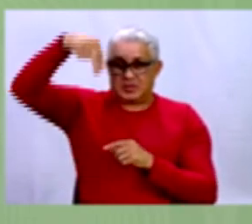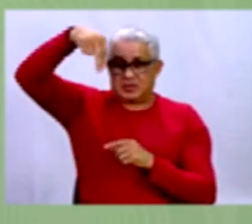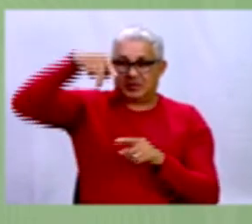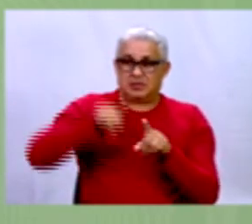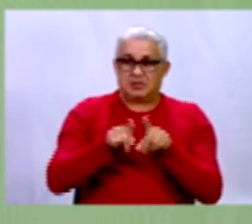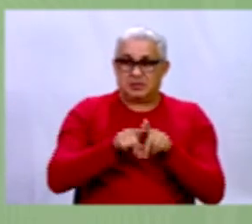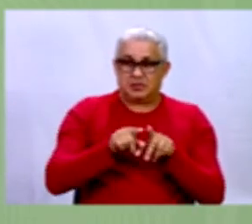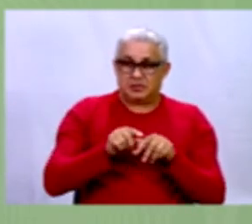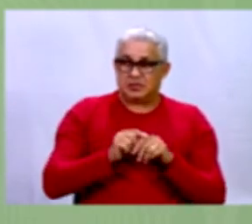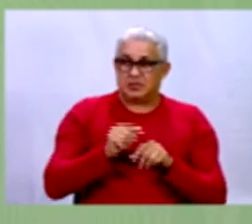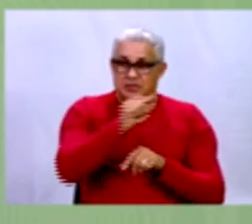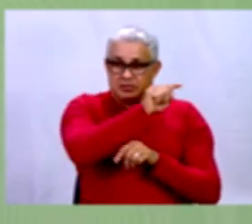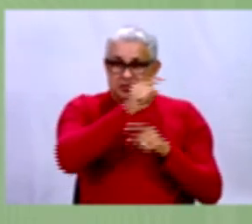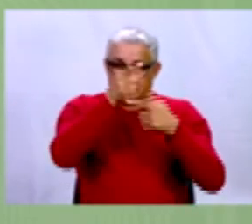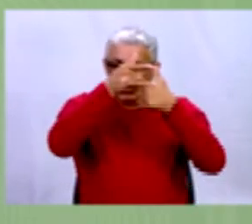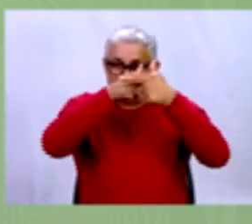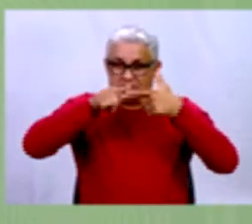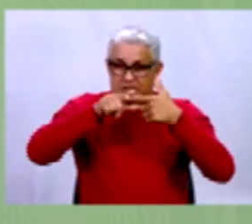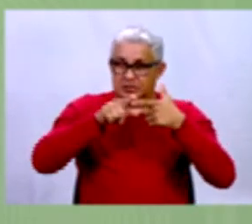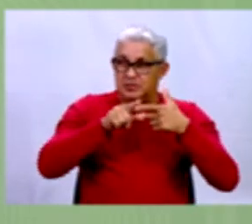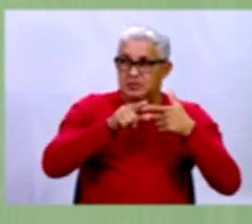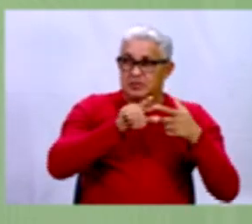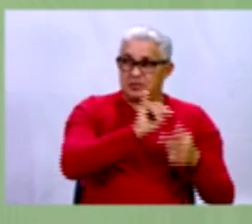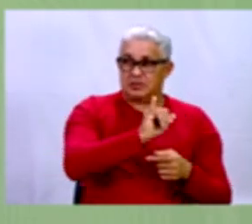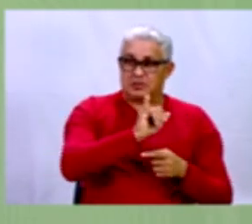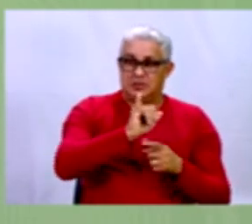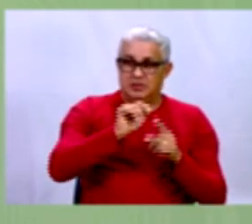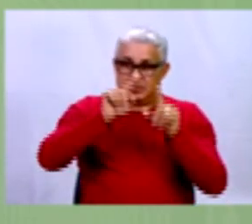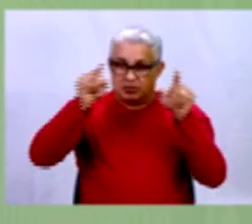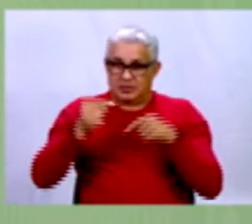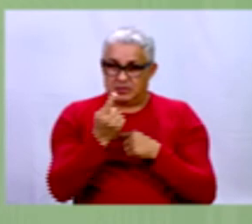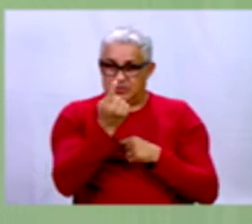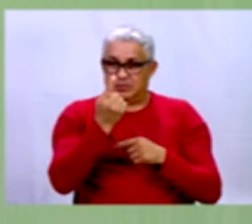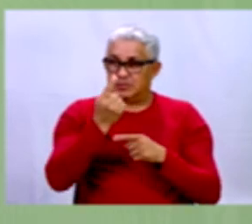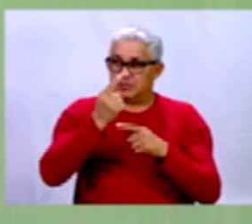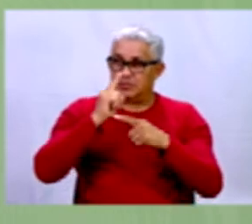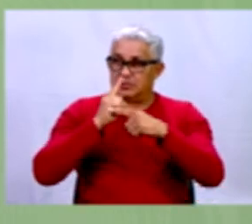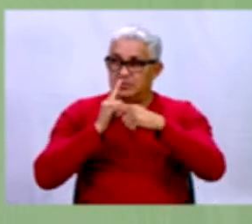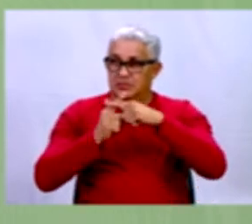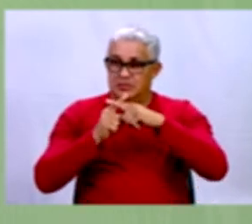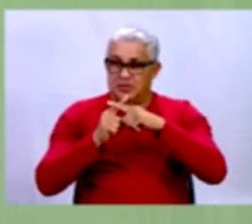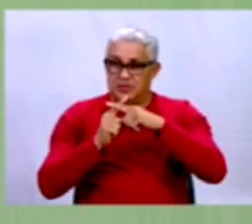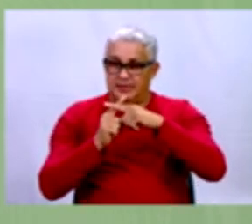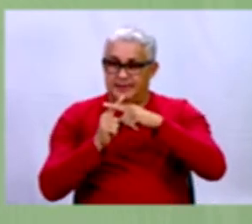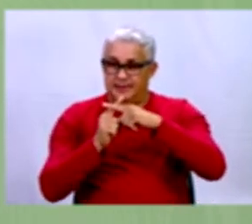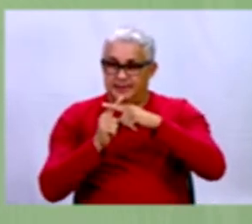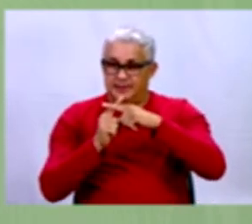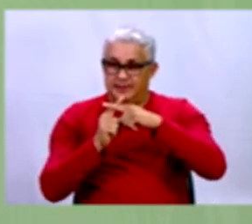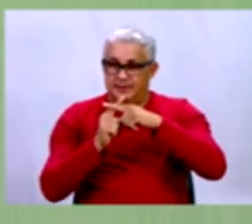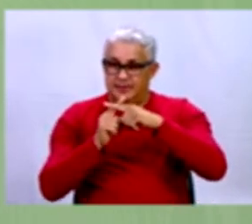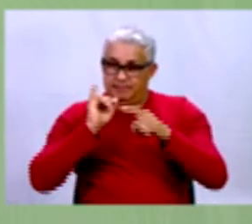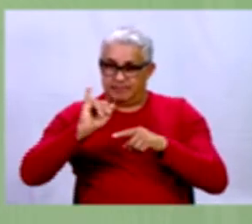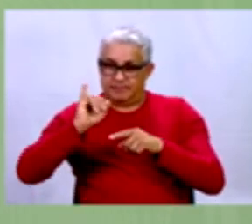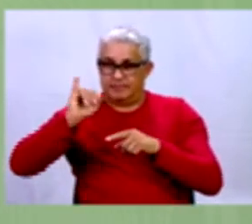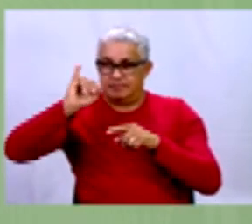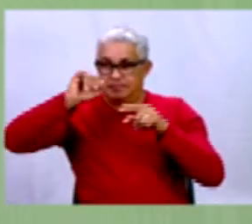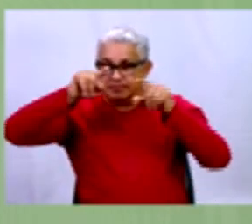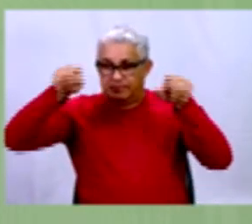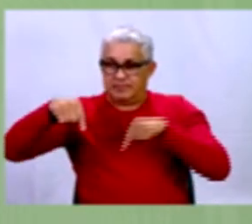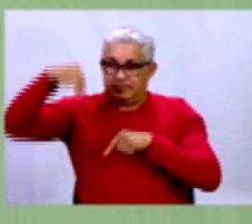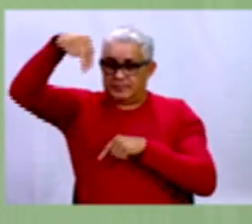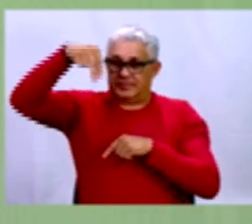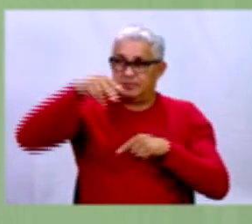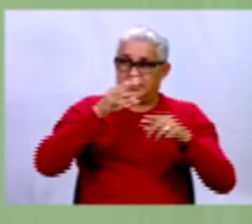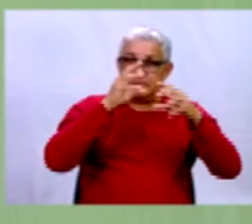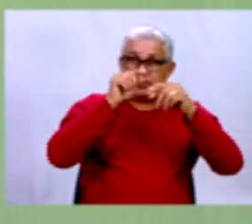I vezes 1 mais I elevado a N. Se vocês repararem, quando vocês fizerem essa conta aqui, vocês já